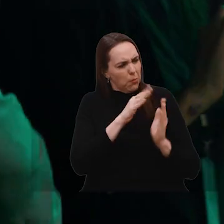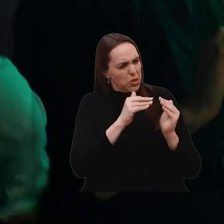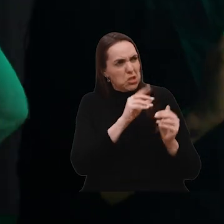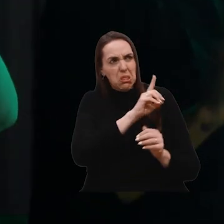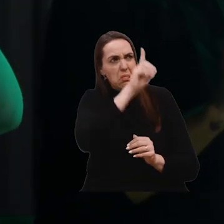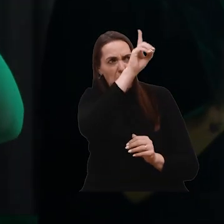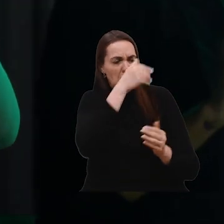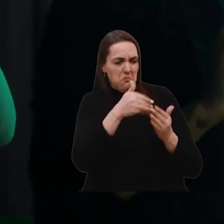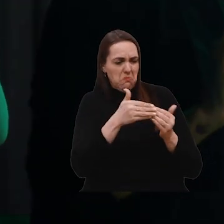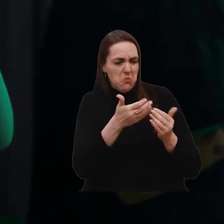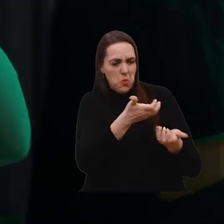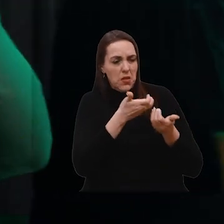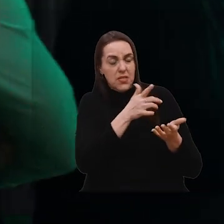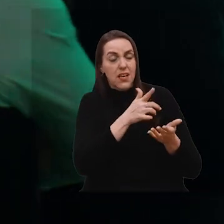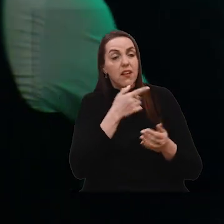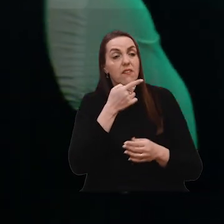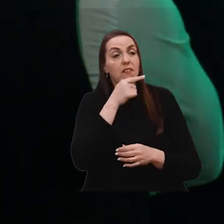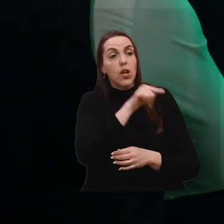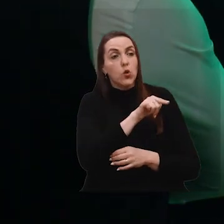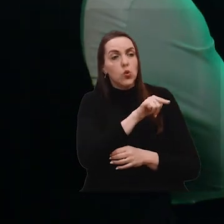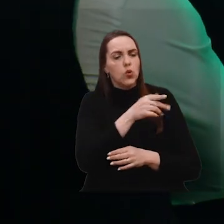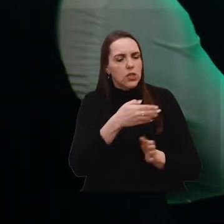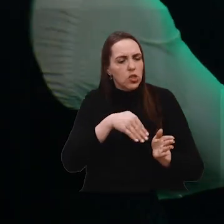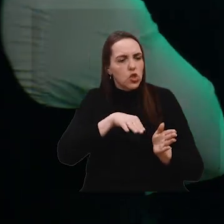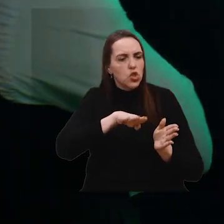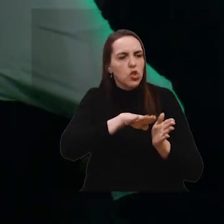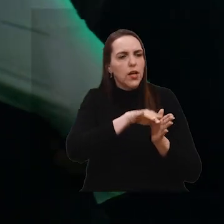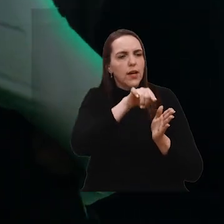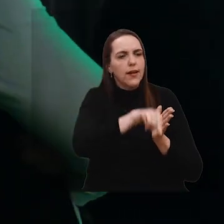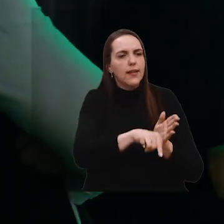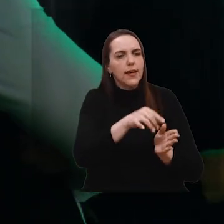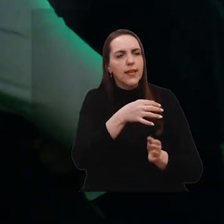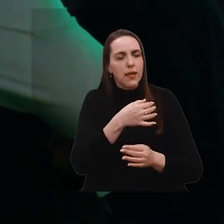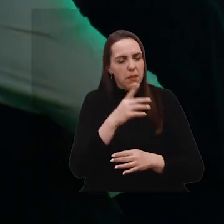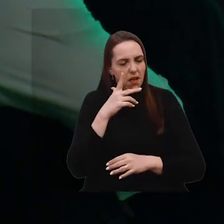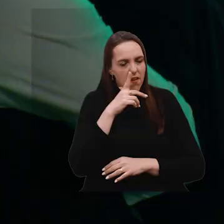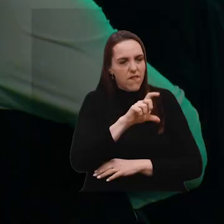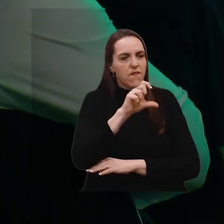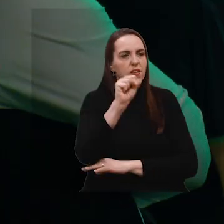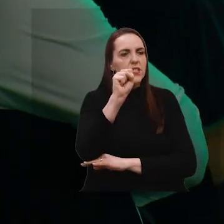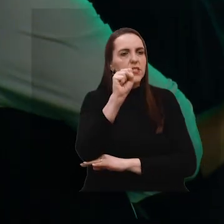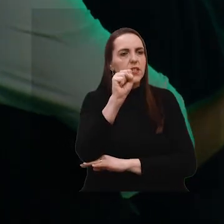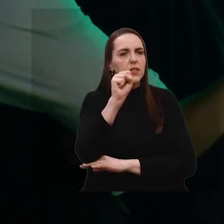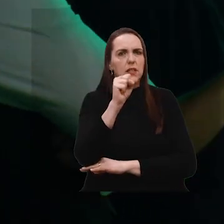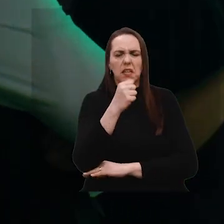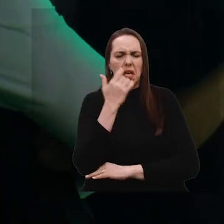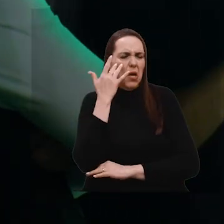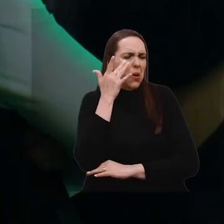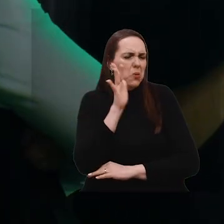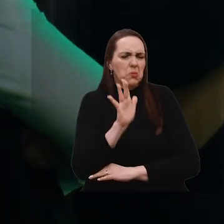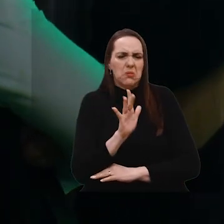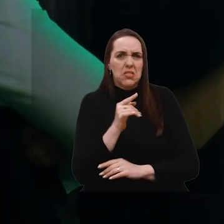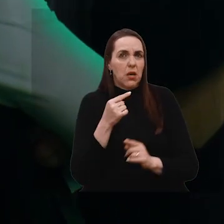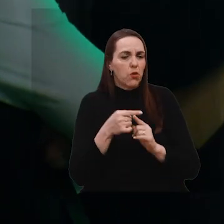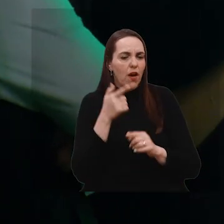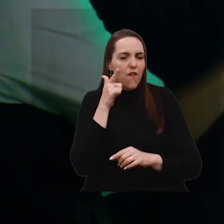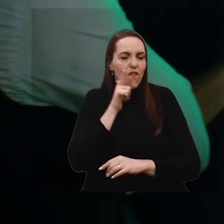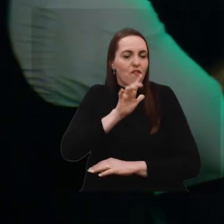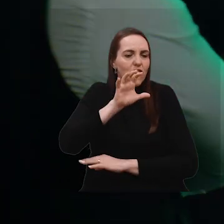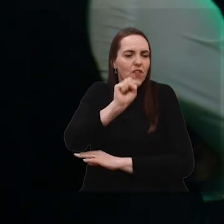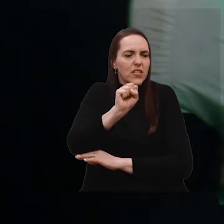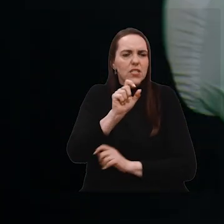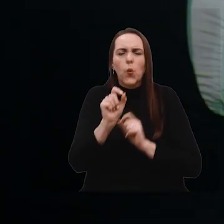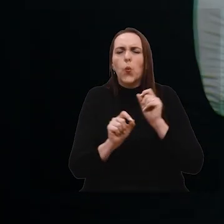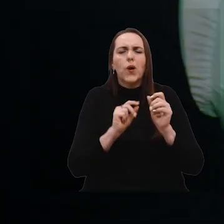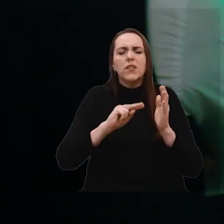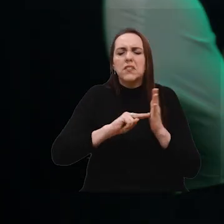bote uma coisa na tua cabeça e peça a Deus, ou para quem tu quiser, e diga que tu estás chegando aqui para vencer. Eu não